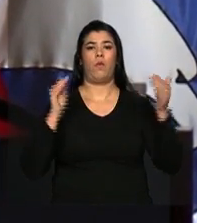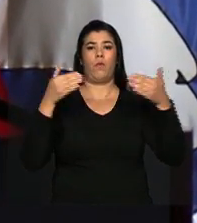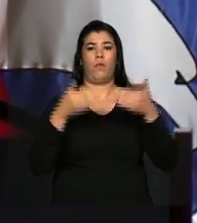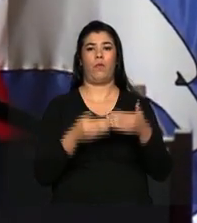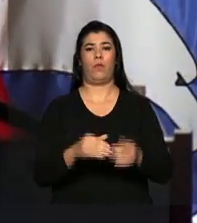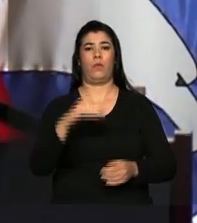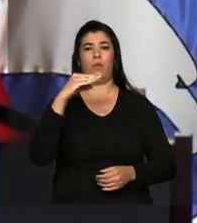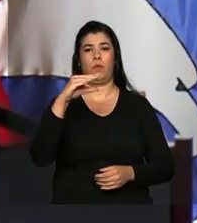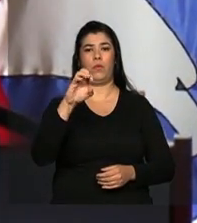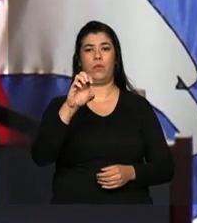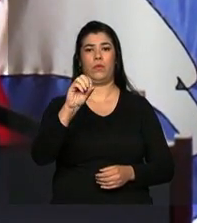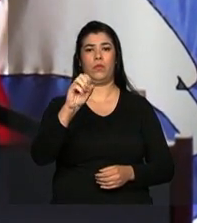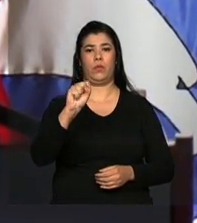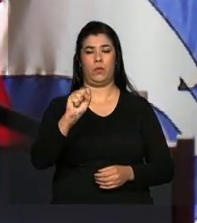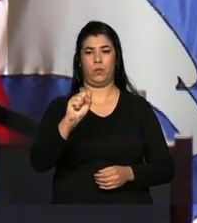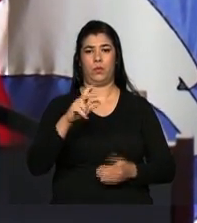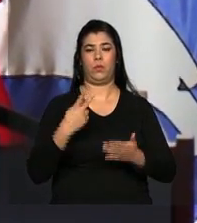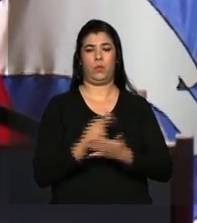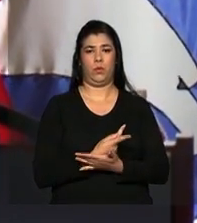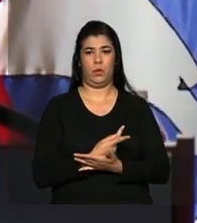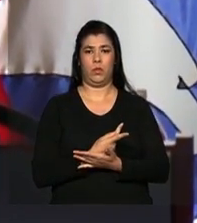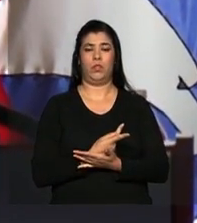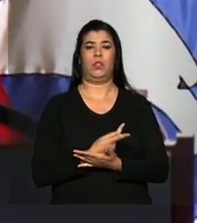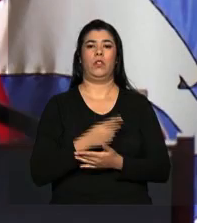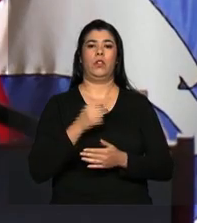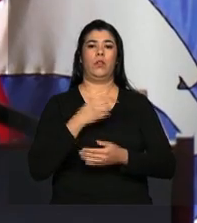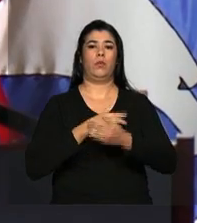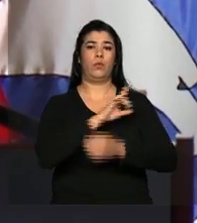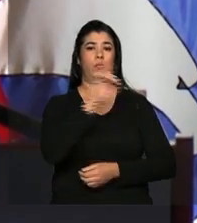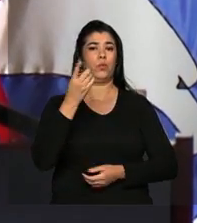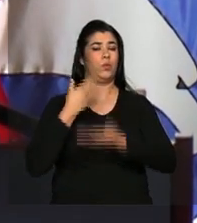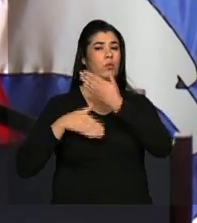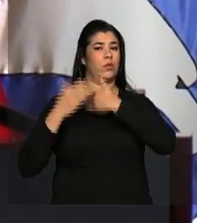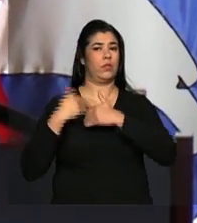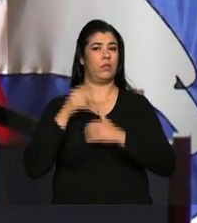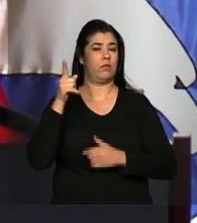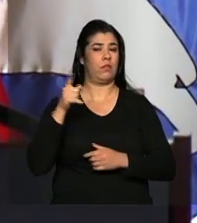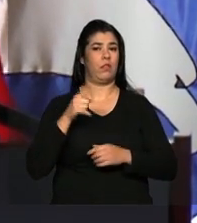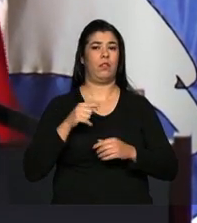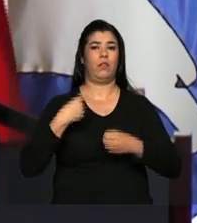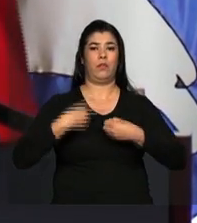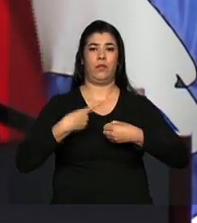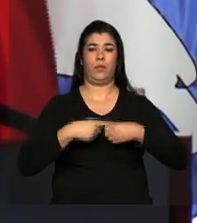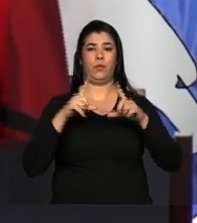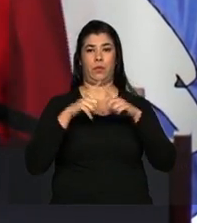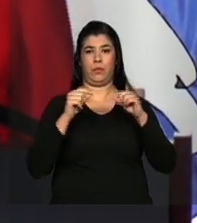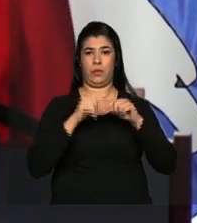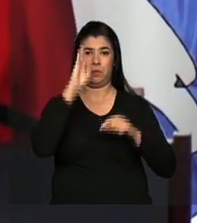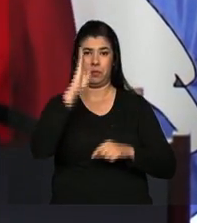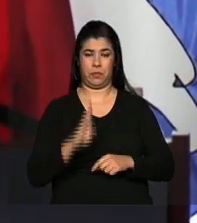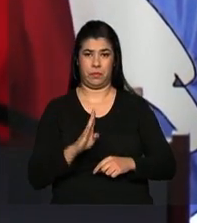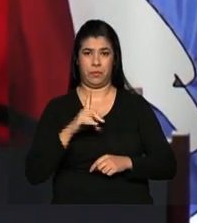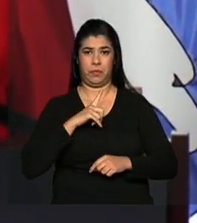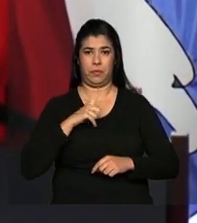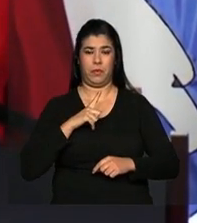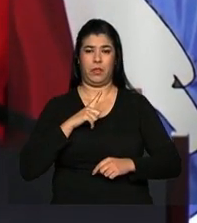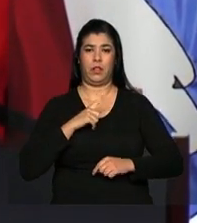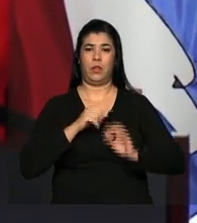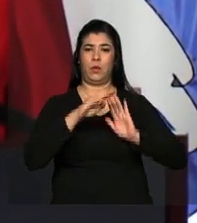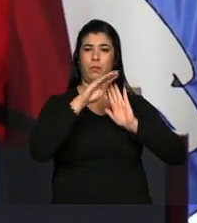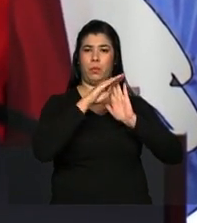do Fórum de CEOs, realizada alguns dias atrás em Brasília, gerou uma lista